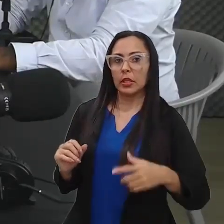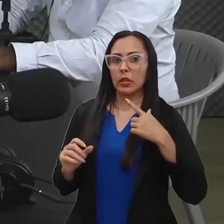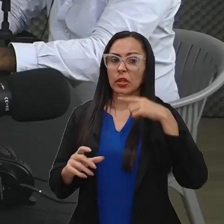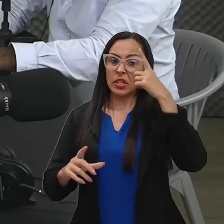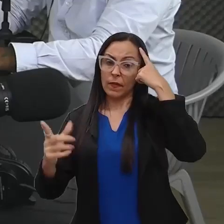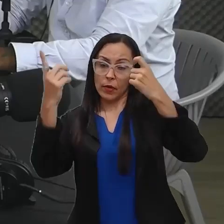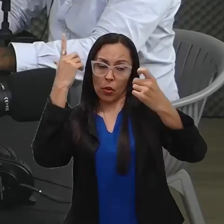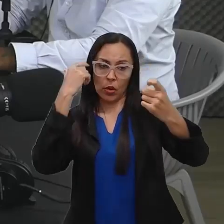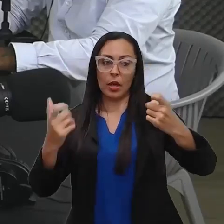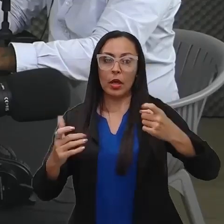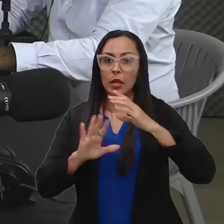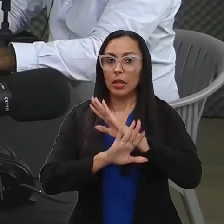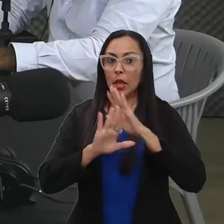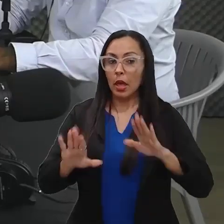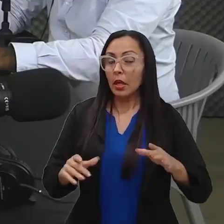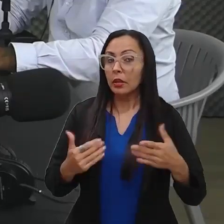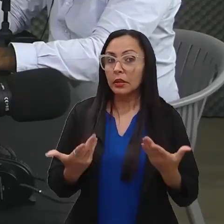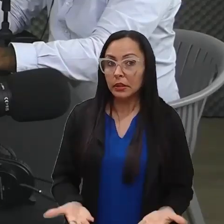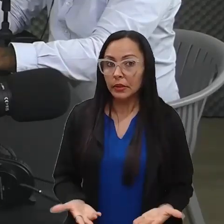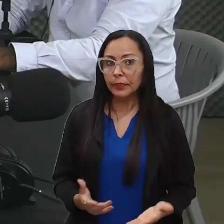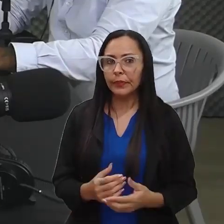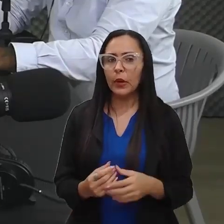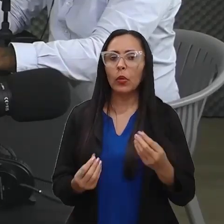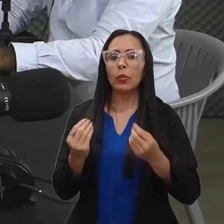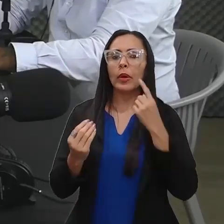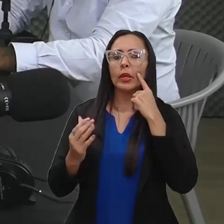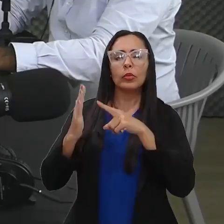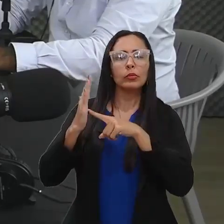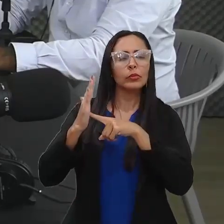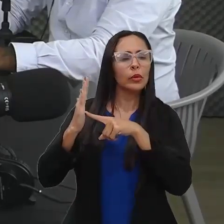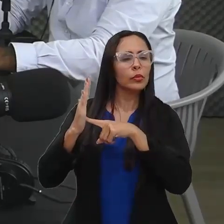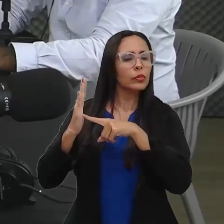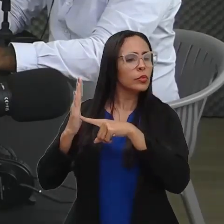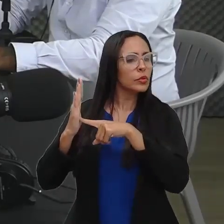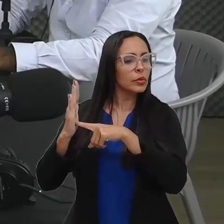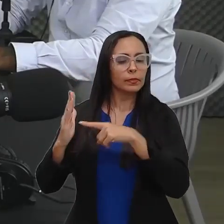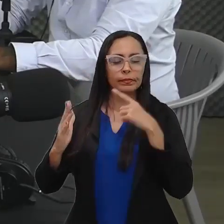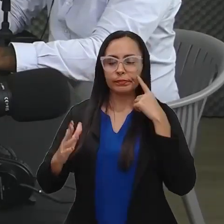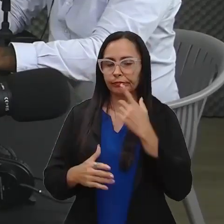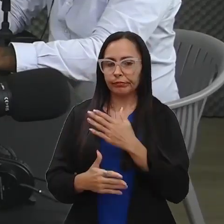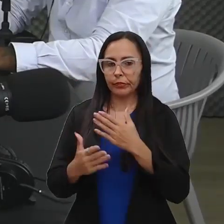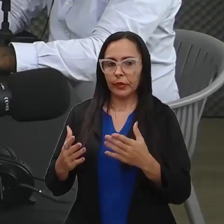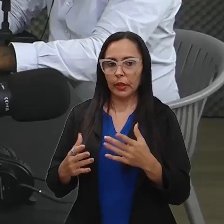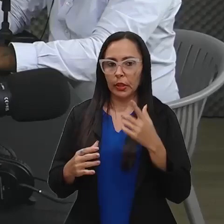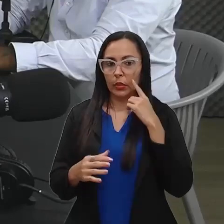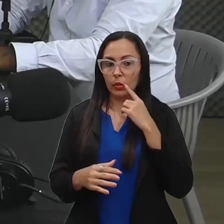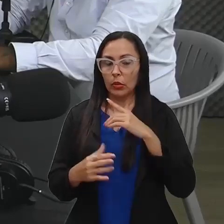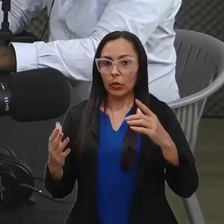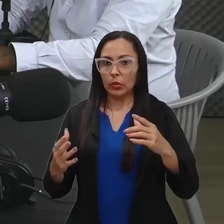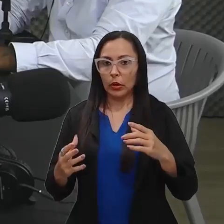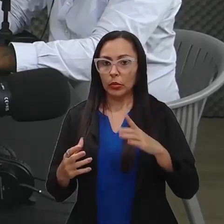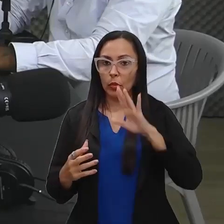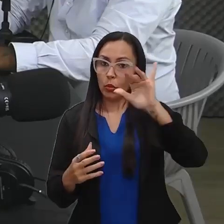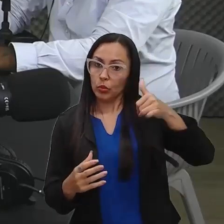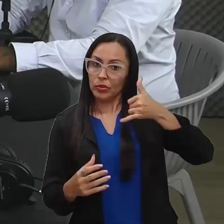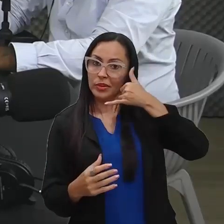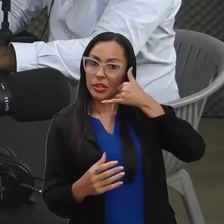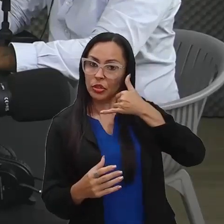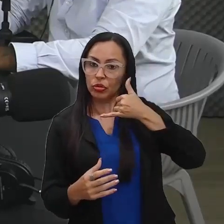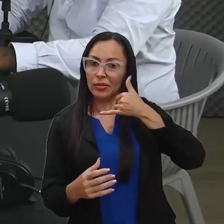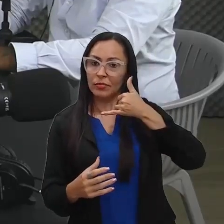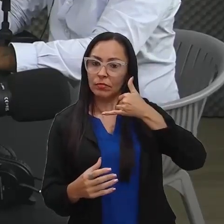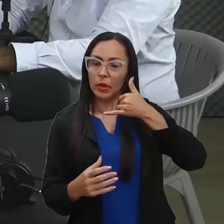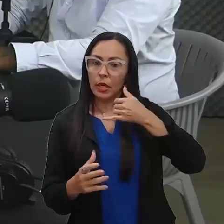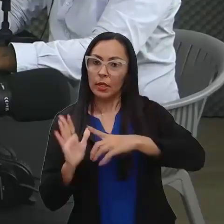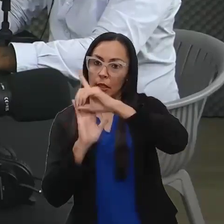em seus direitos. Então, como é que eu denuncio? Eu tenho o formato do Disque 100, que é o Disque Direitos Humanos,